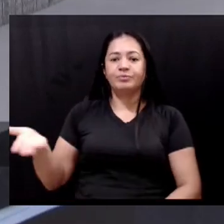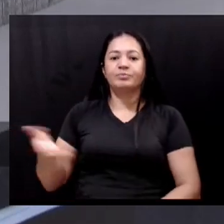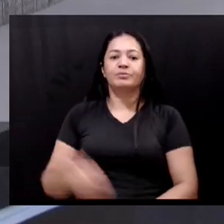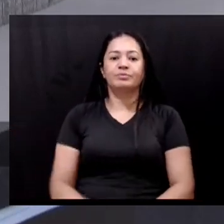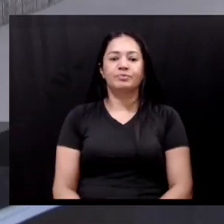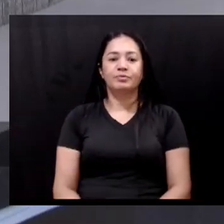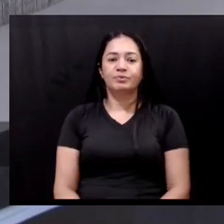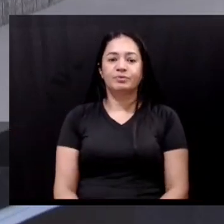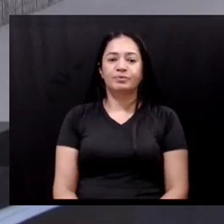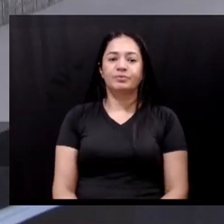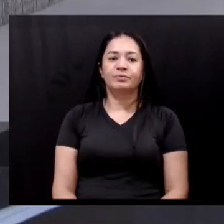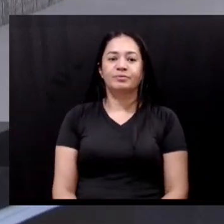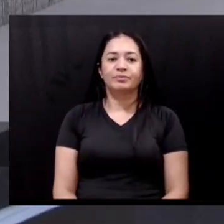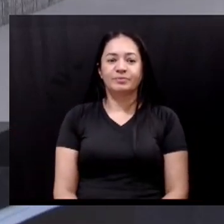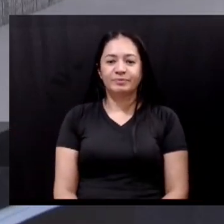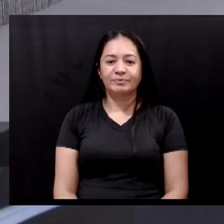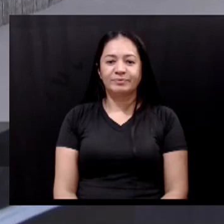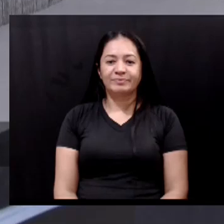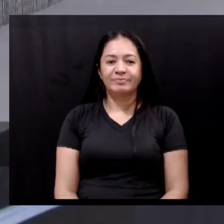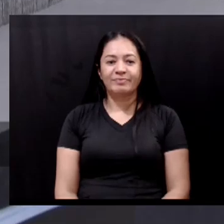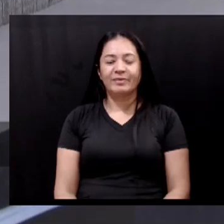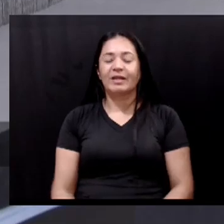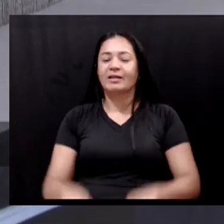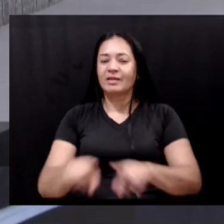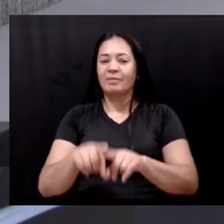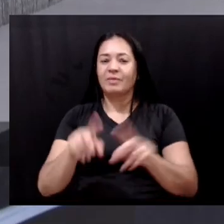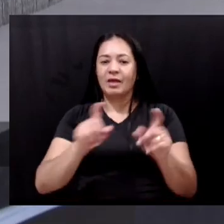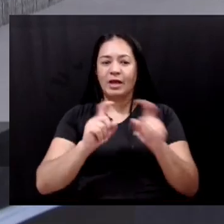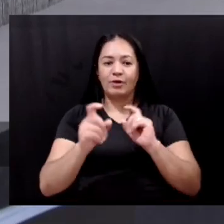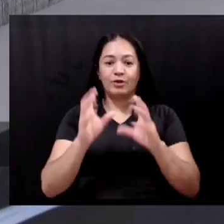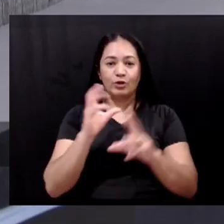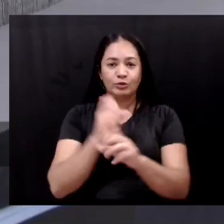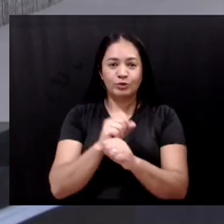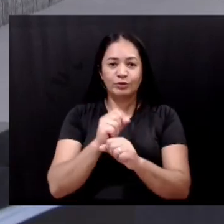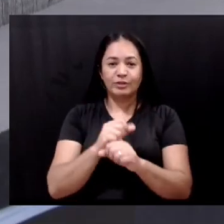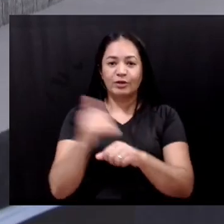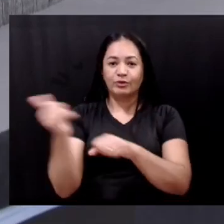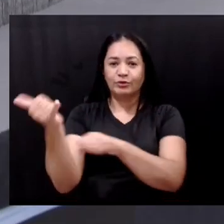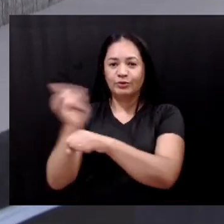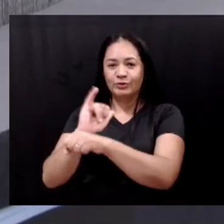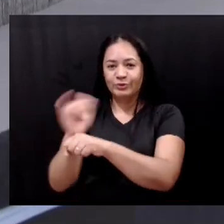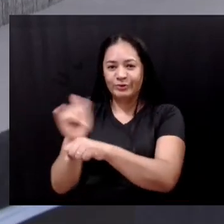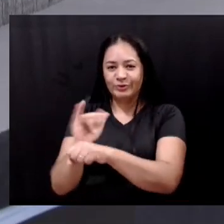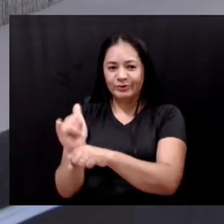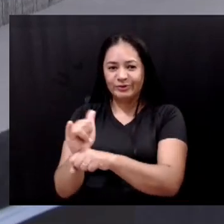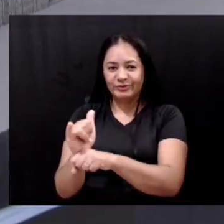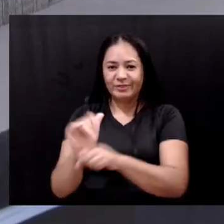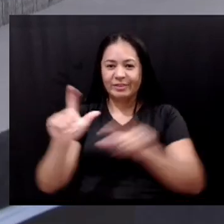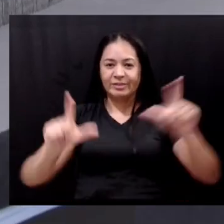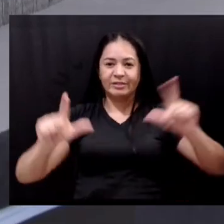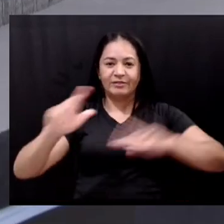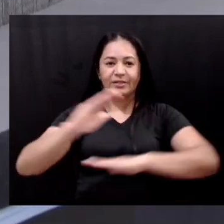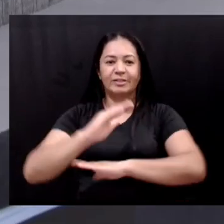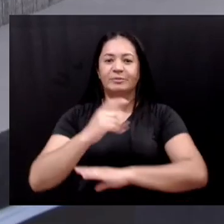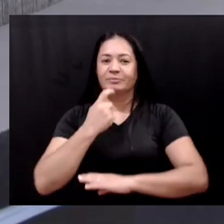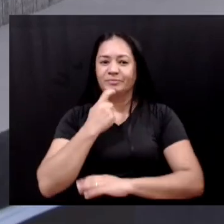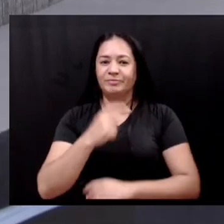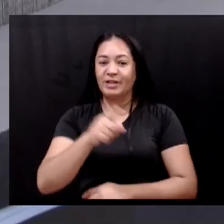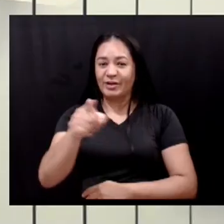campinas.sp.leg.br e a íntegra da reunião está no youtube.com/TV Câmara Campinas. É com você aí no estúdio,